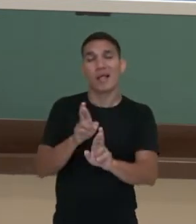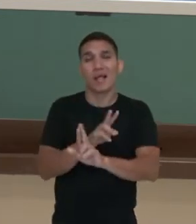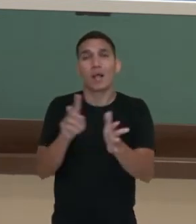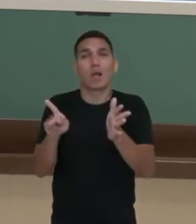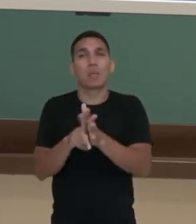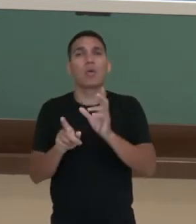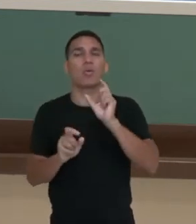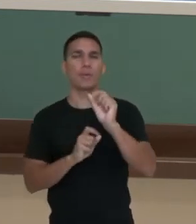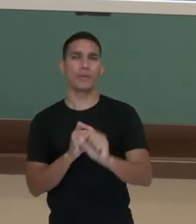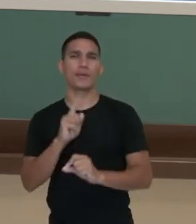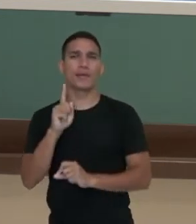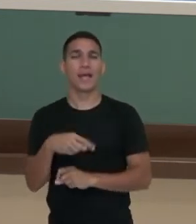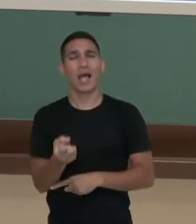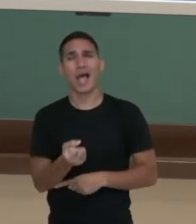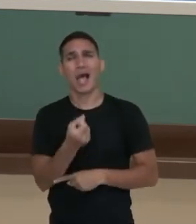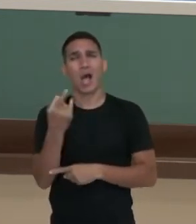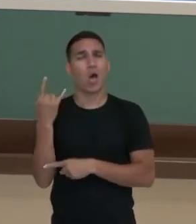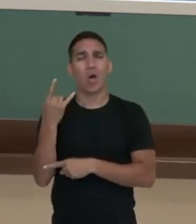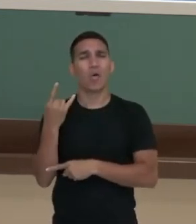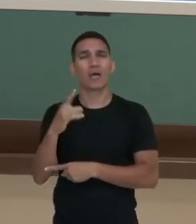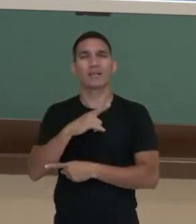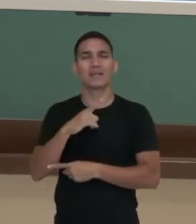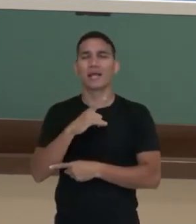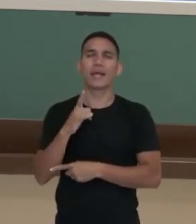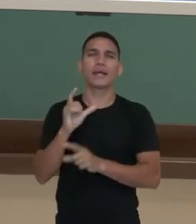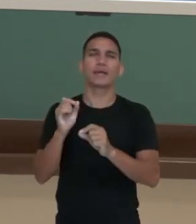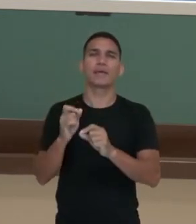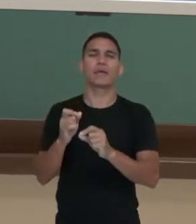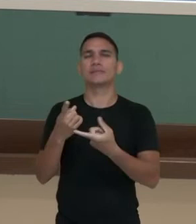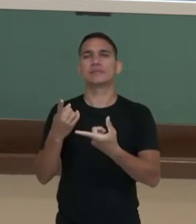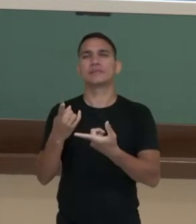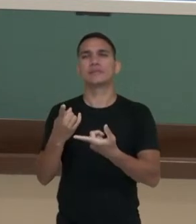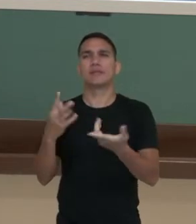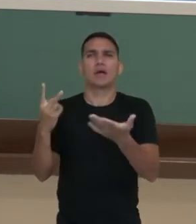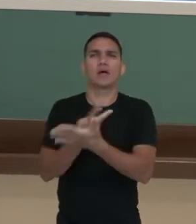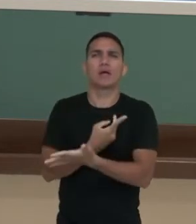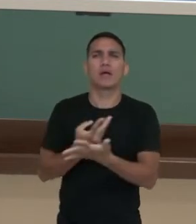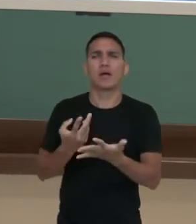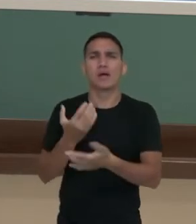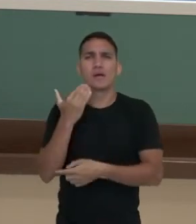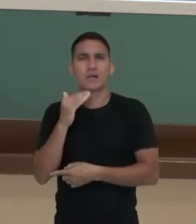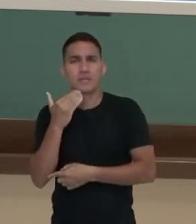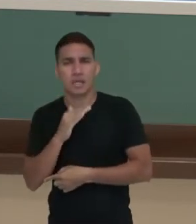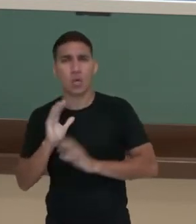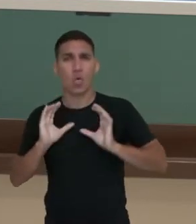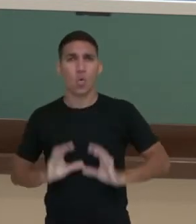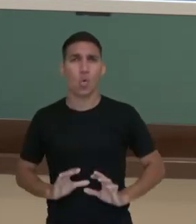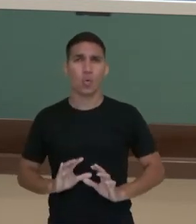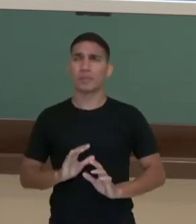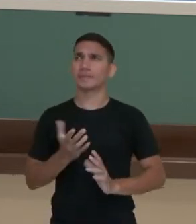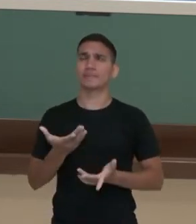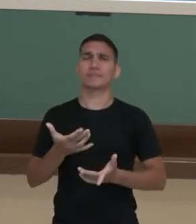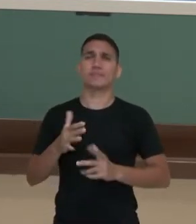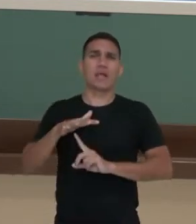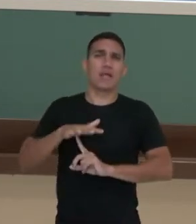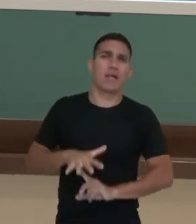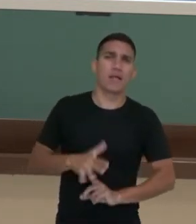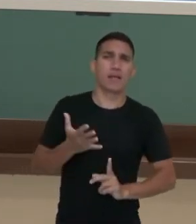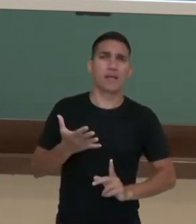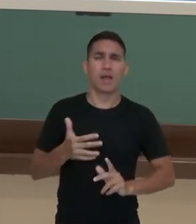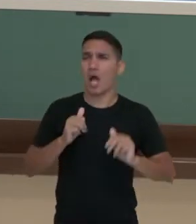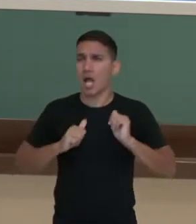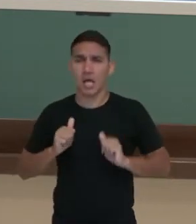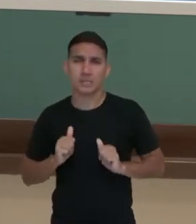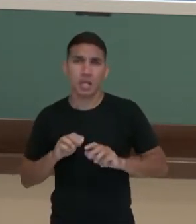a algum distúrbio, né, de comportamento, né, ansiedade, depressão, né.